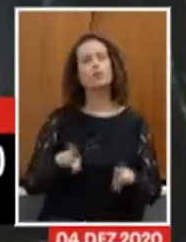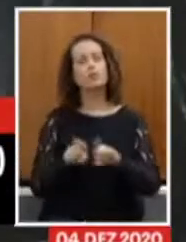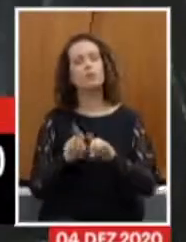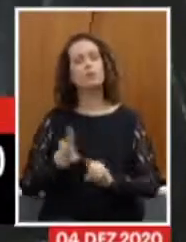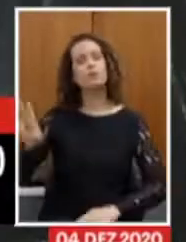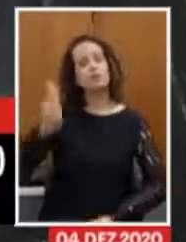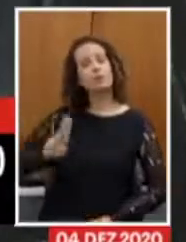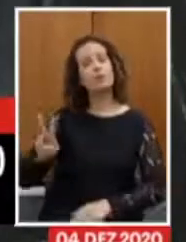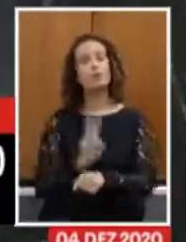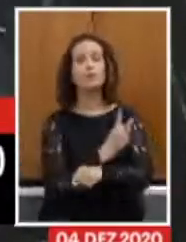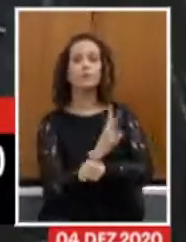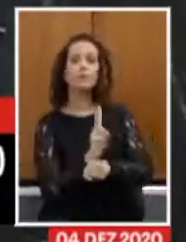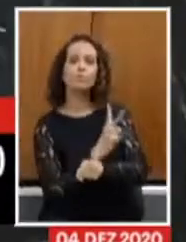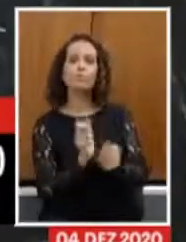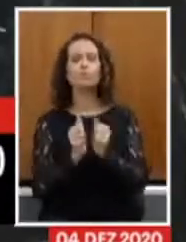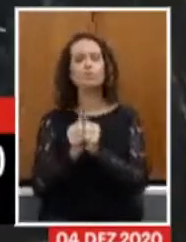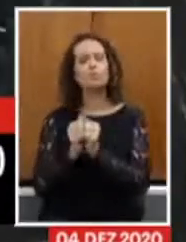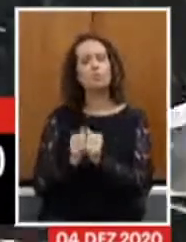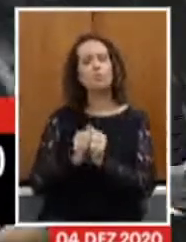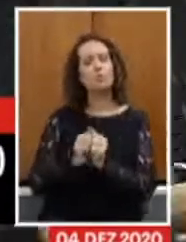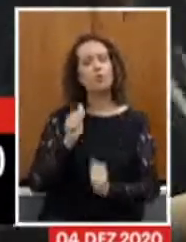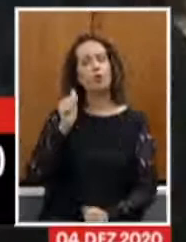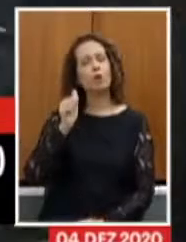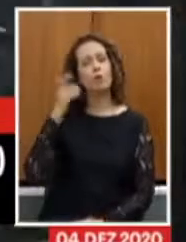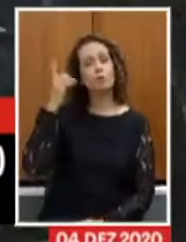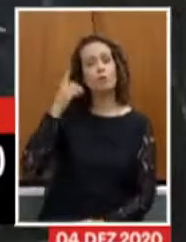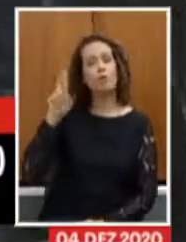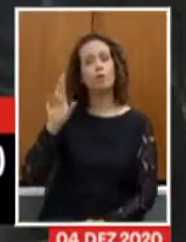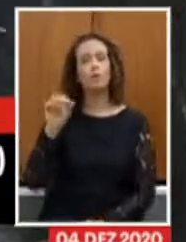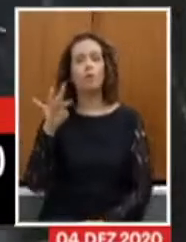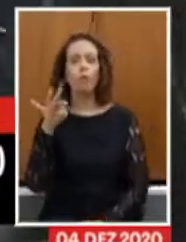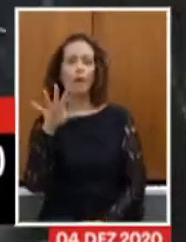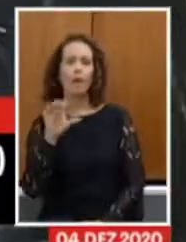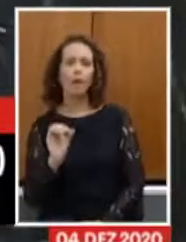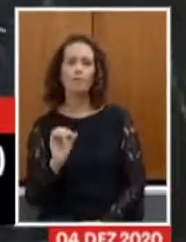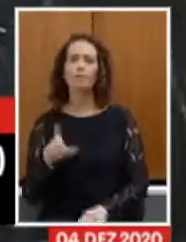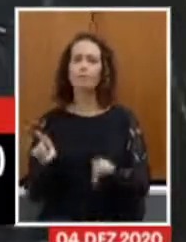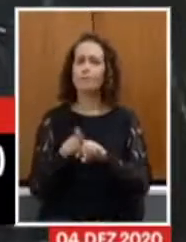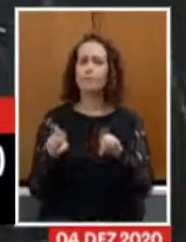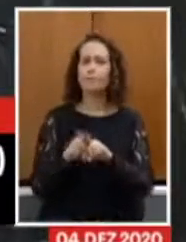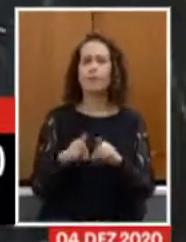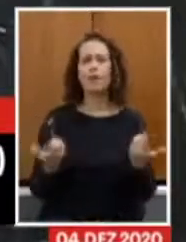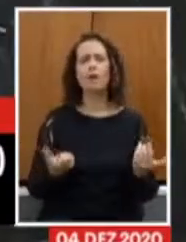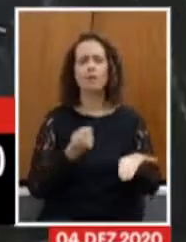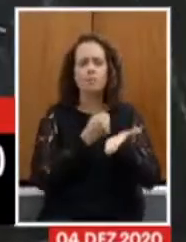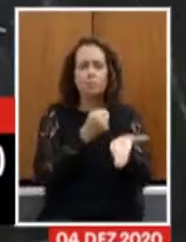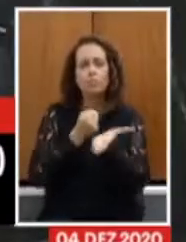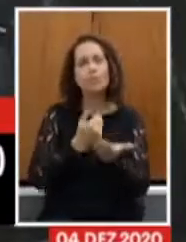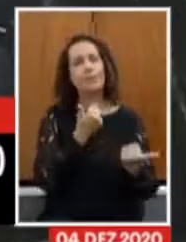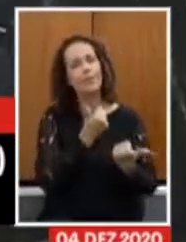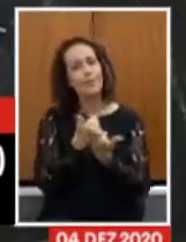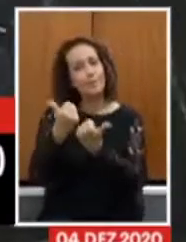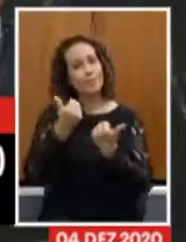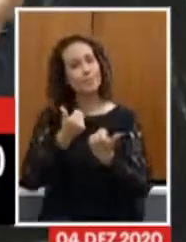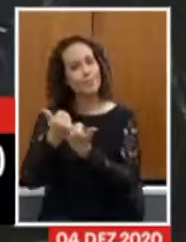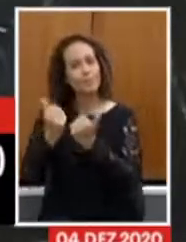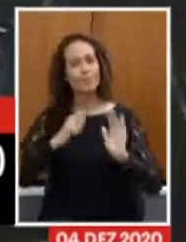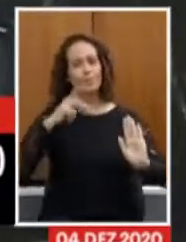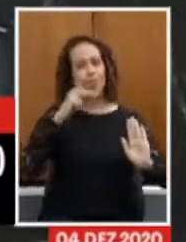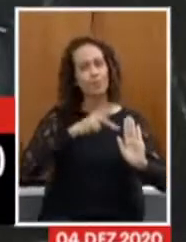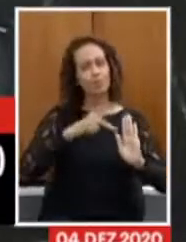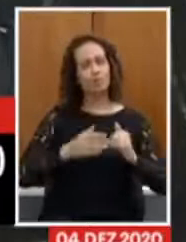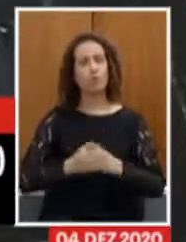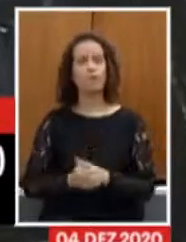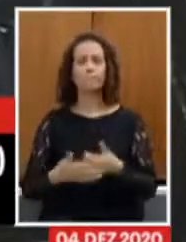Universidade Viçosa, lá junto com o deputado Roberto Andrade, que também deram grandes contribuições para esse projeto. A partir